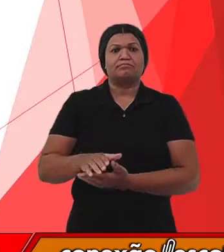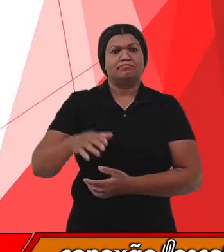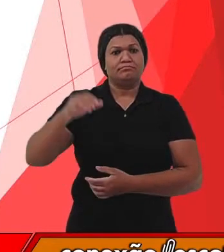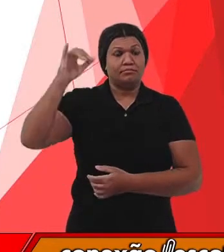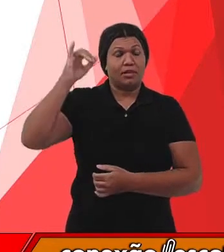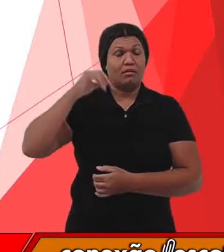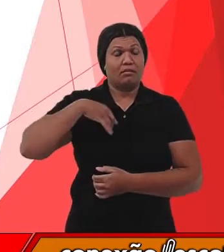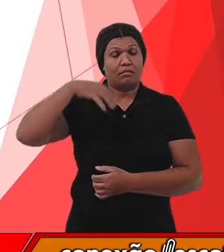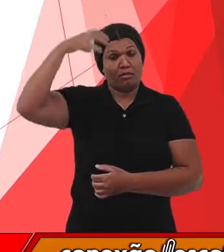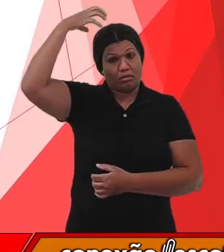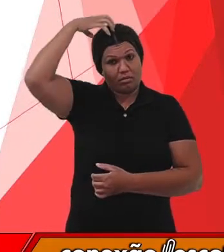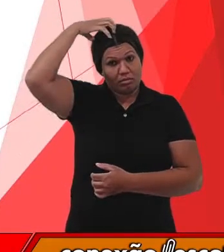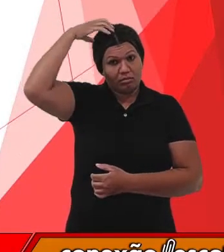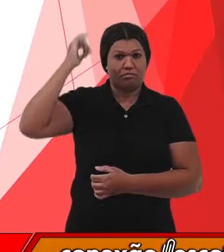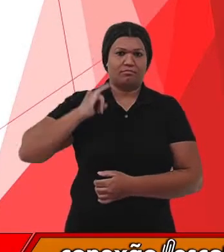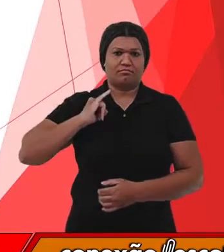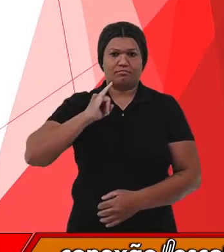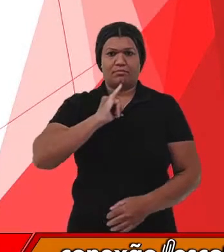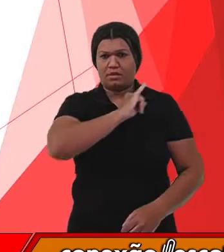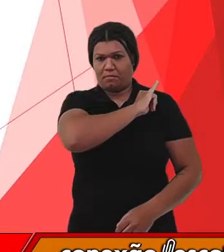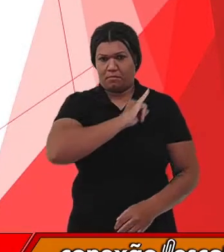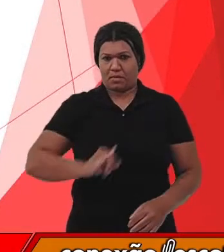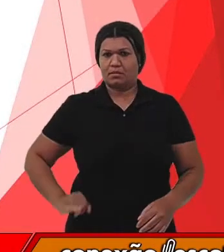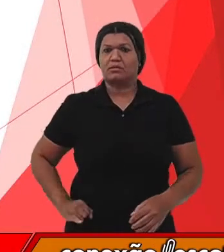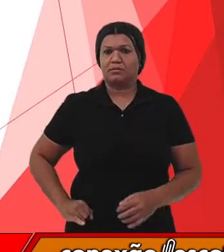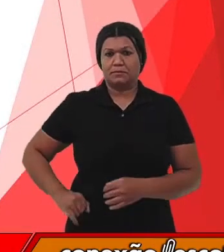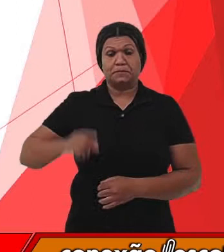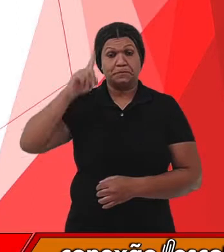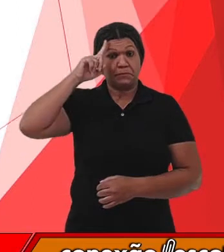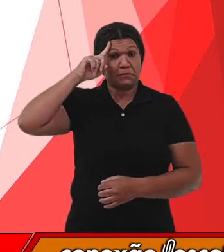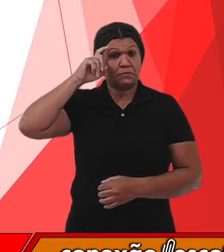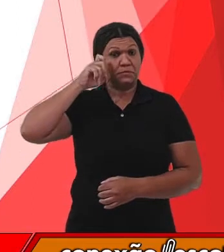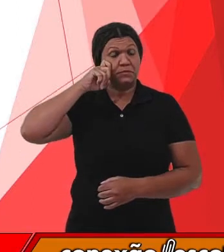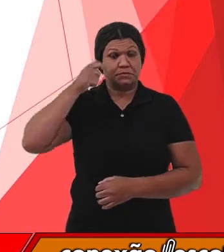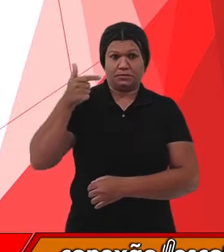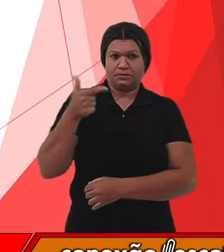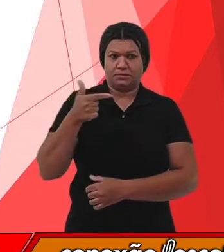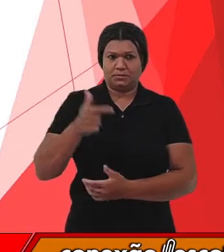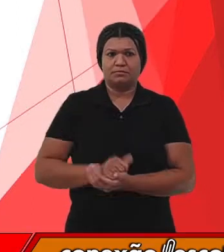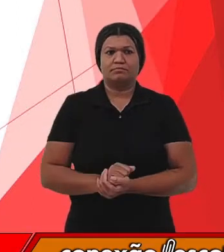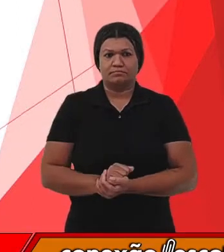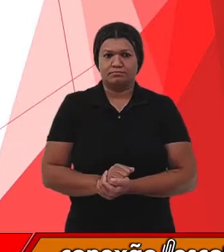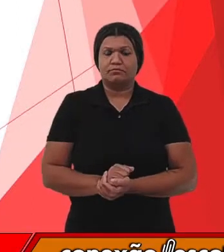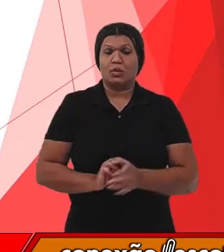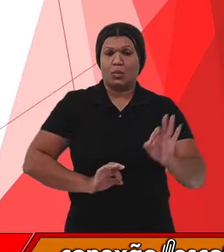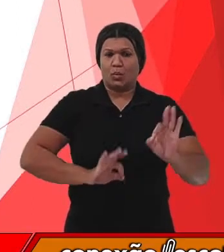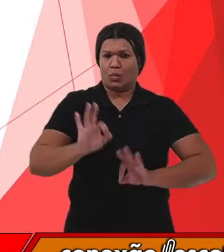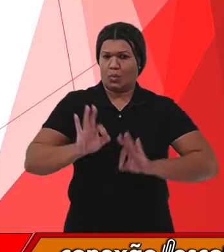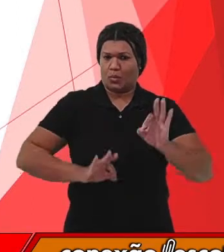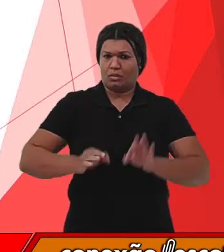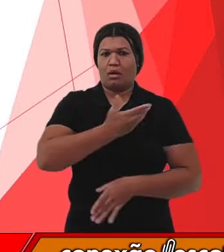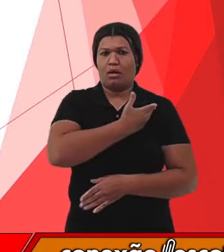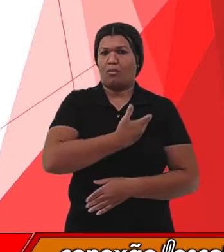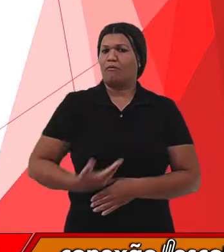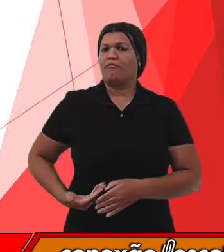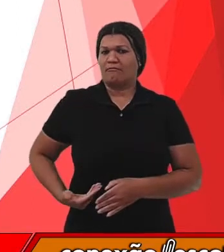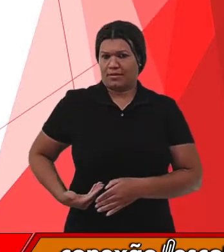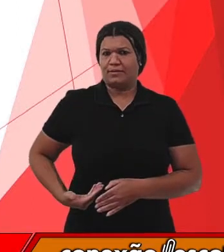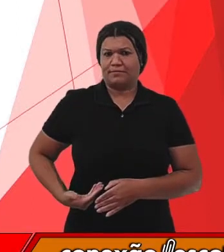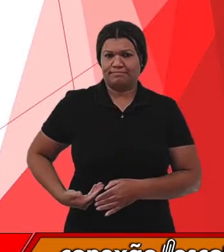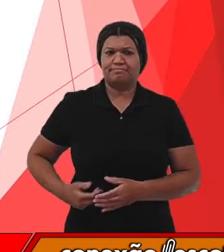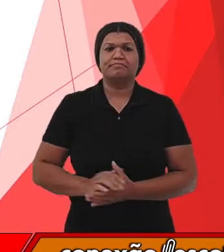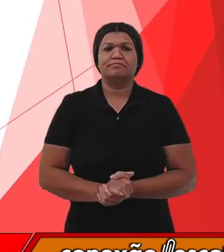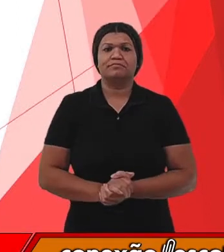e organizaram o governo provisório. Em 1891, fica pronta